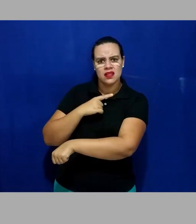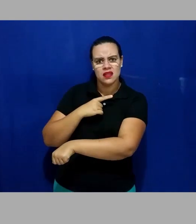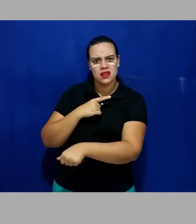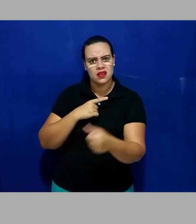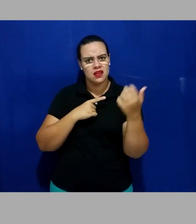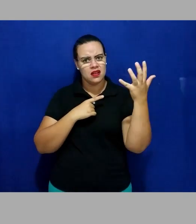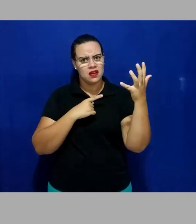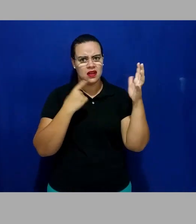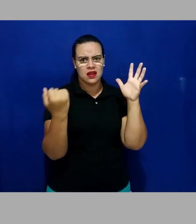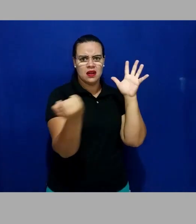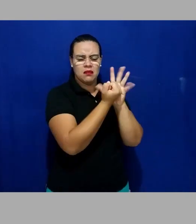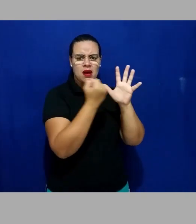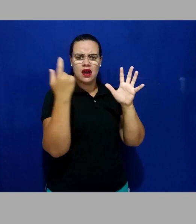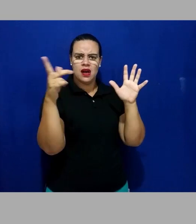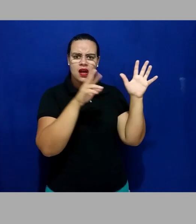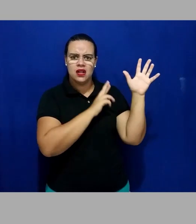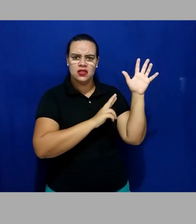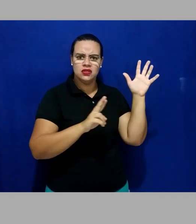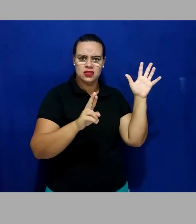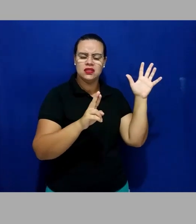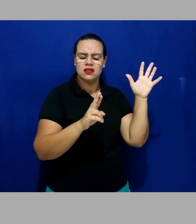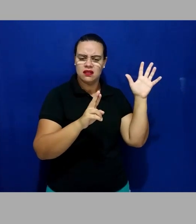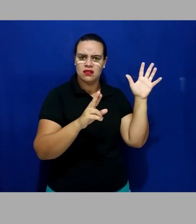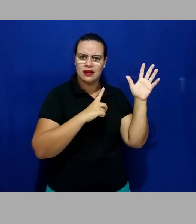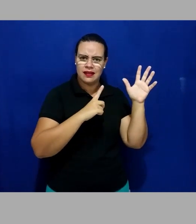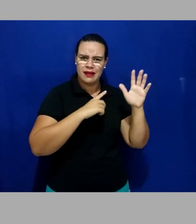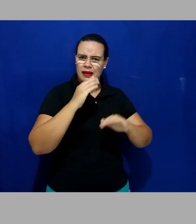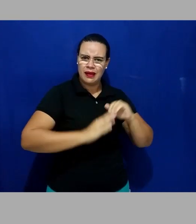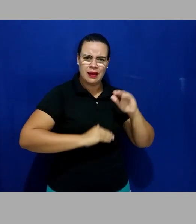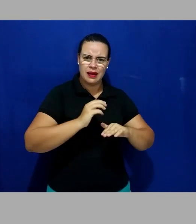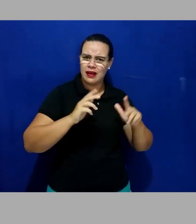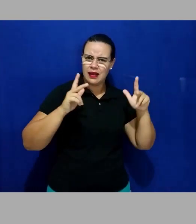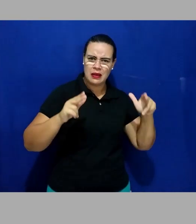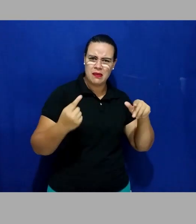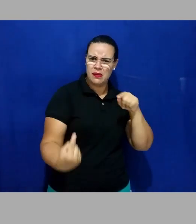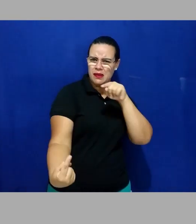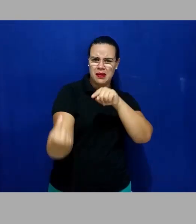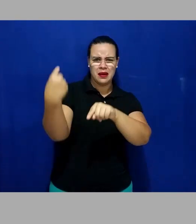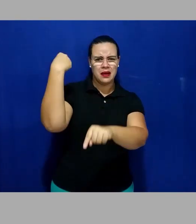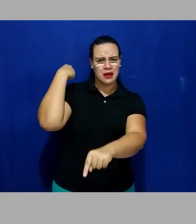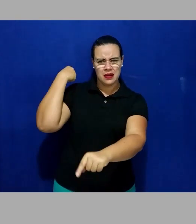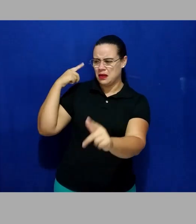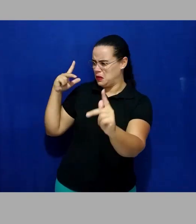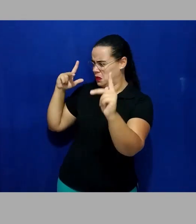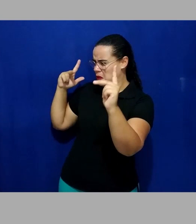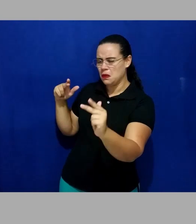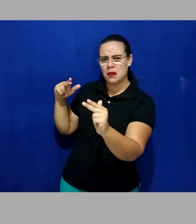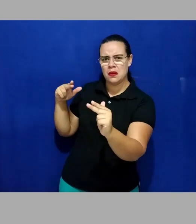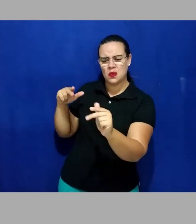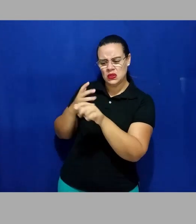com arma de fogo em uma das mãos, na outra carregas um símbolo da tua religião. Tens as